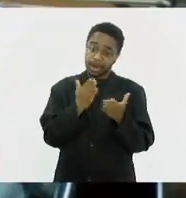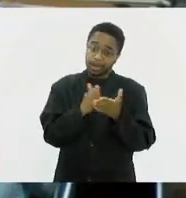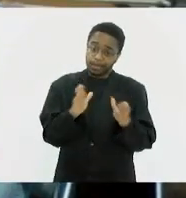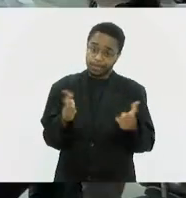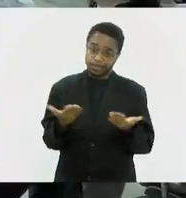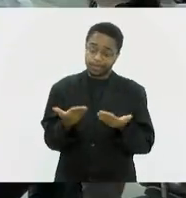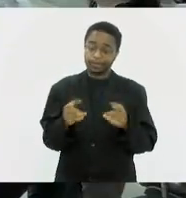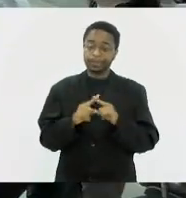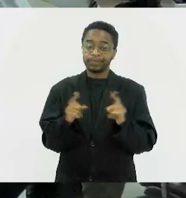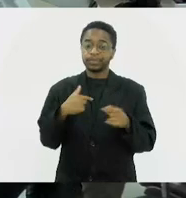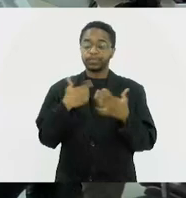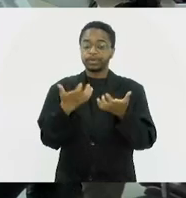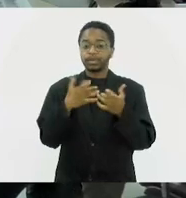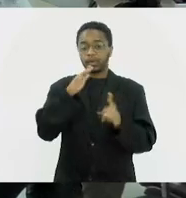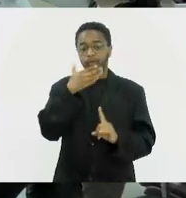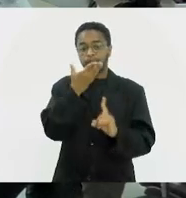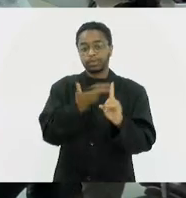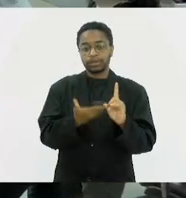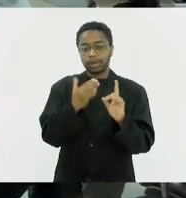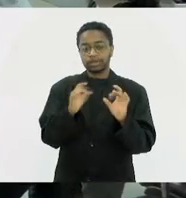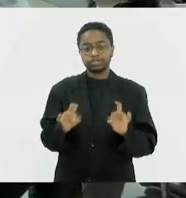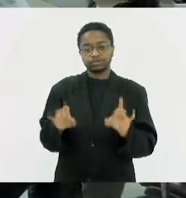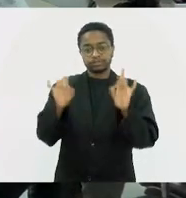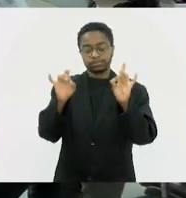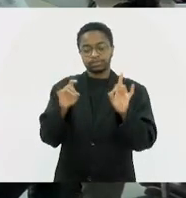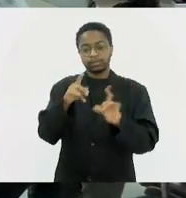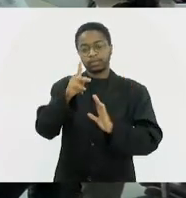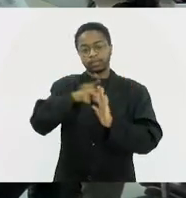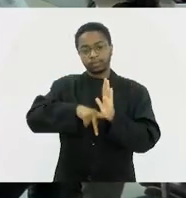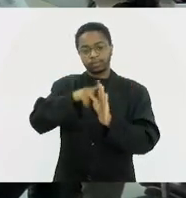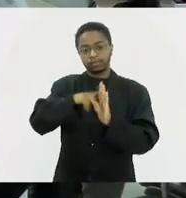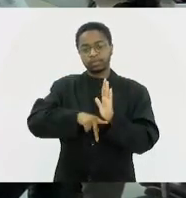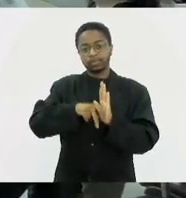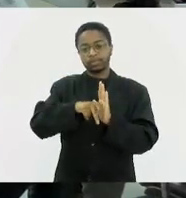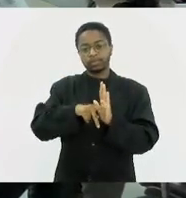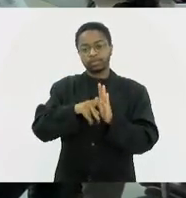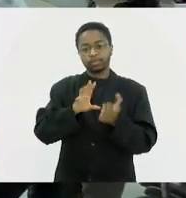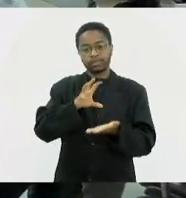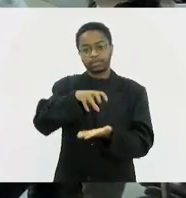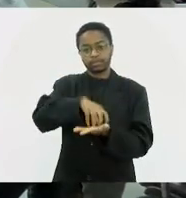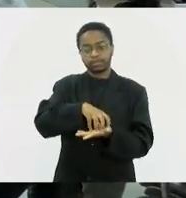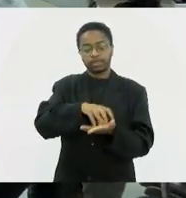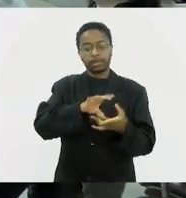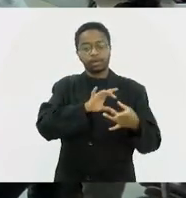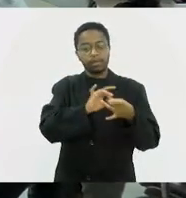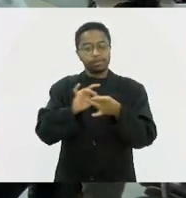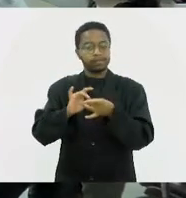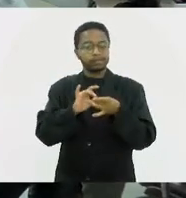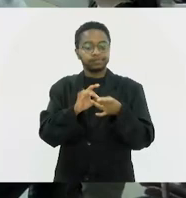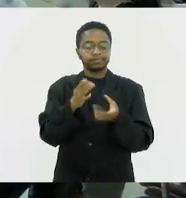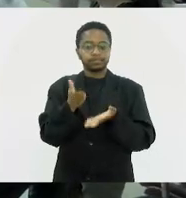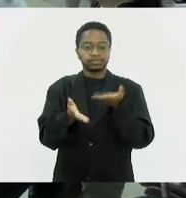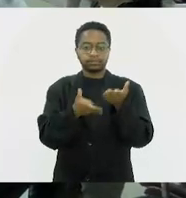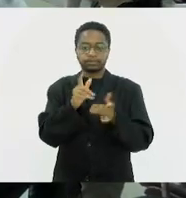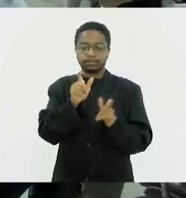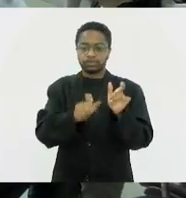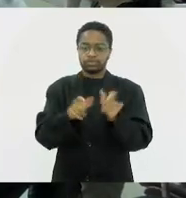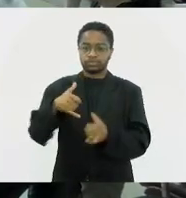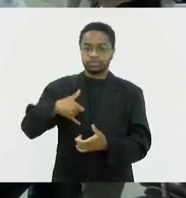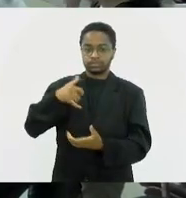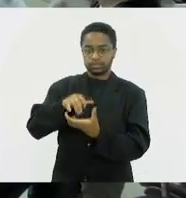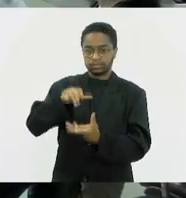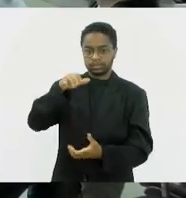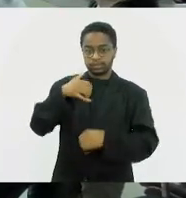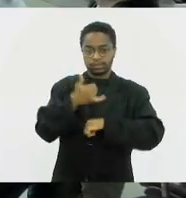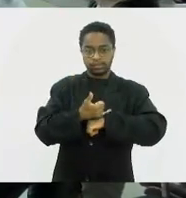fazer uma grande homenagem aqui, que é o projeto Centro Integrado de Atendimento à Pessoa Idosa em Volta